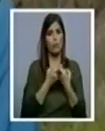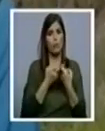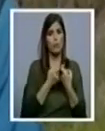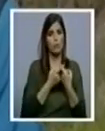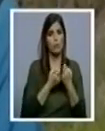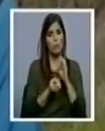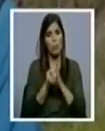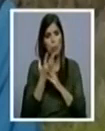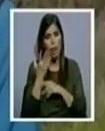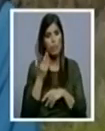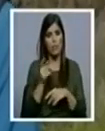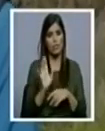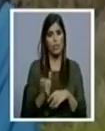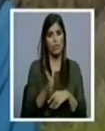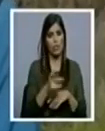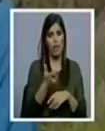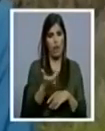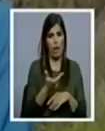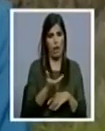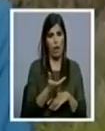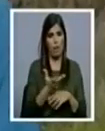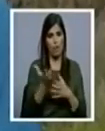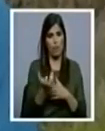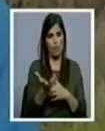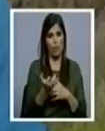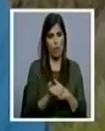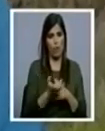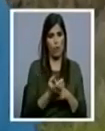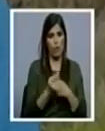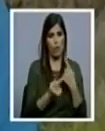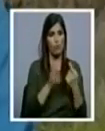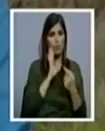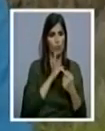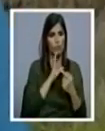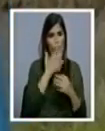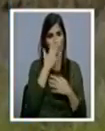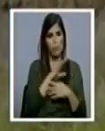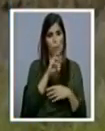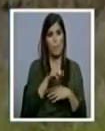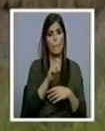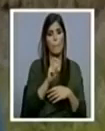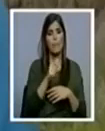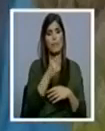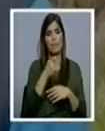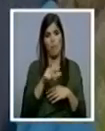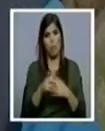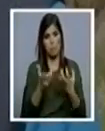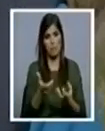que já está comprovado que retêm alguns poluentes, como no caso de metais pesados, por